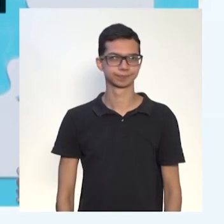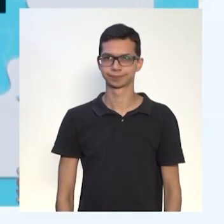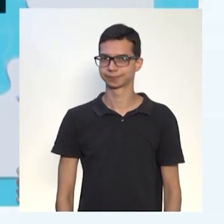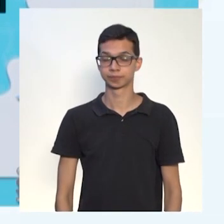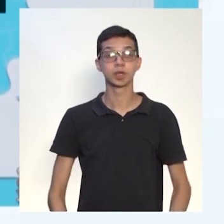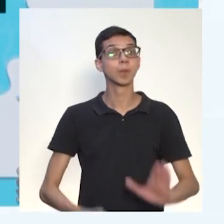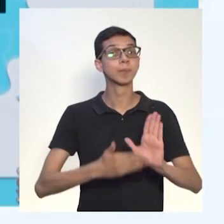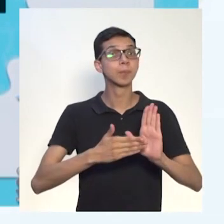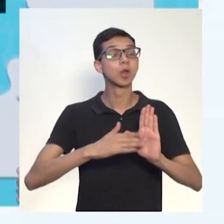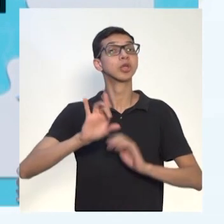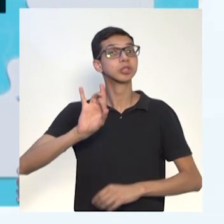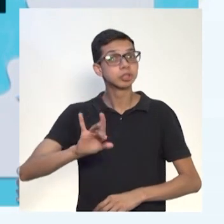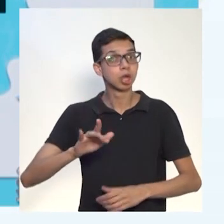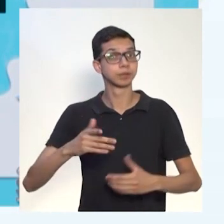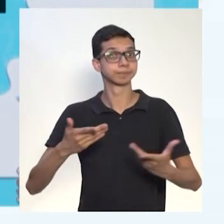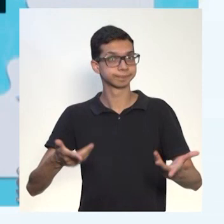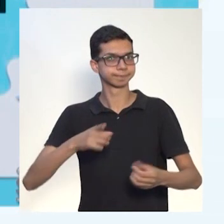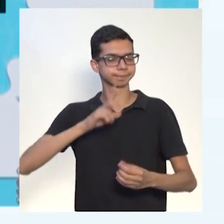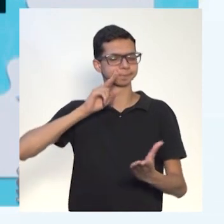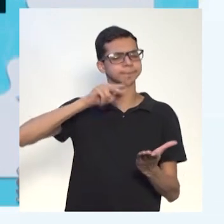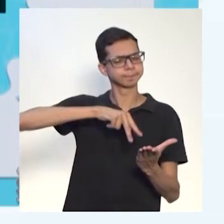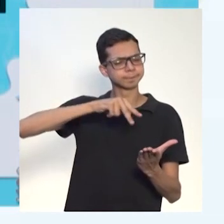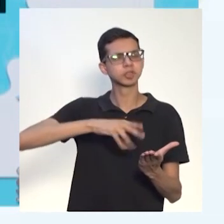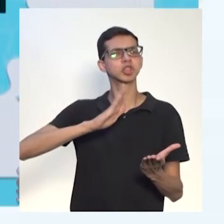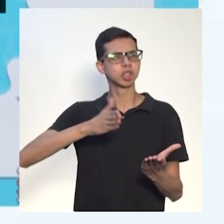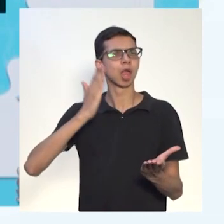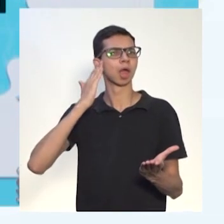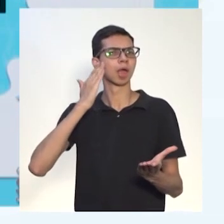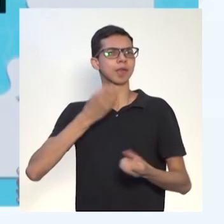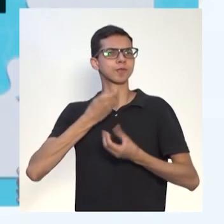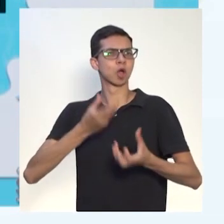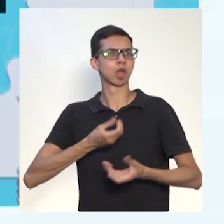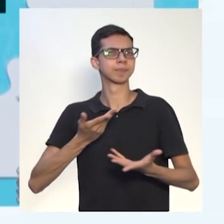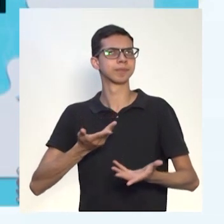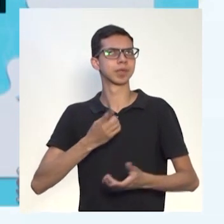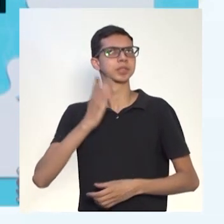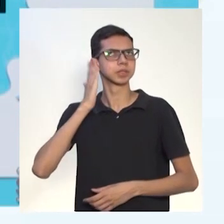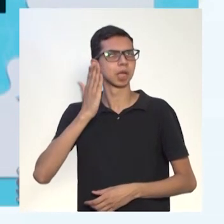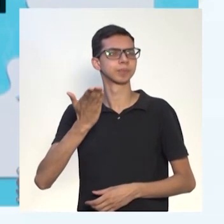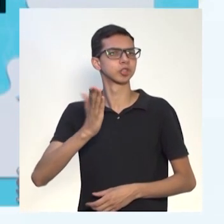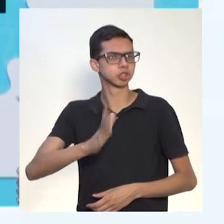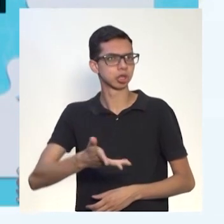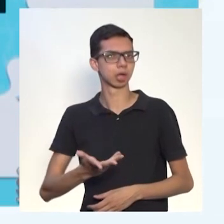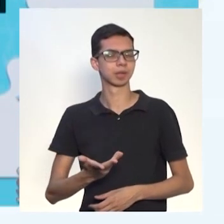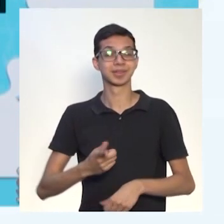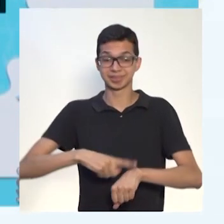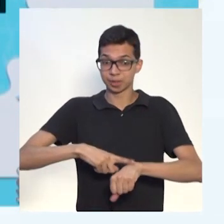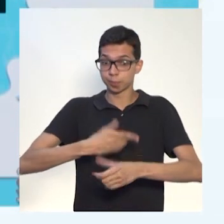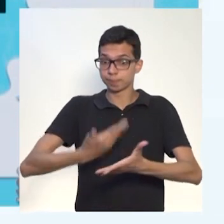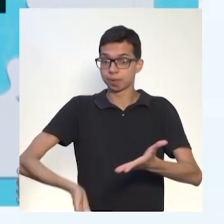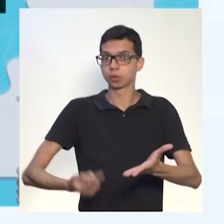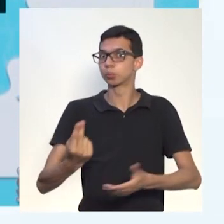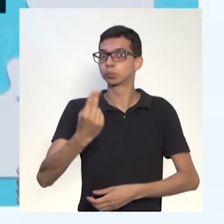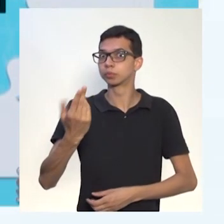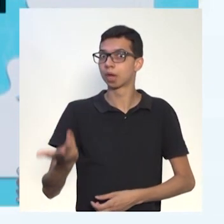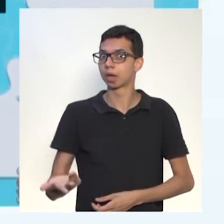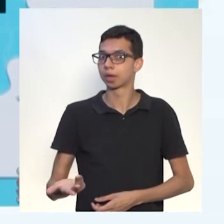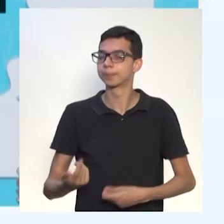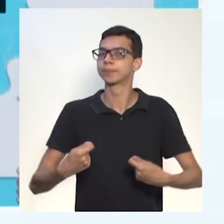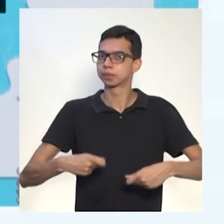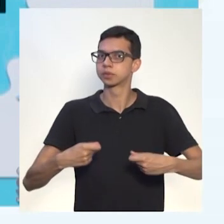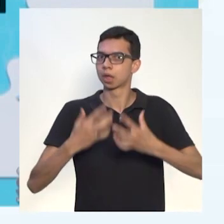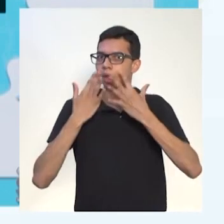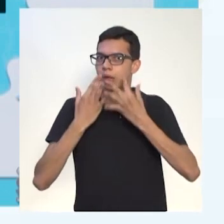aí, enquanto a gente está lendo, a gente já está marcando essas informações. Não dá para perder tempo. Eu já estou marcando essas informações. Então, nem todos